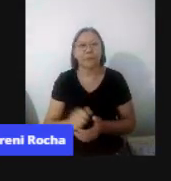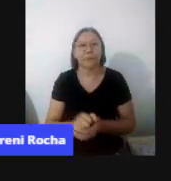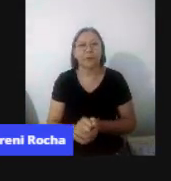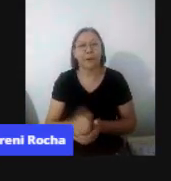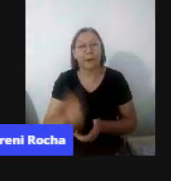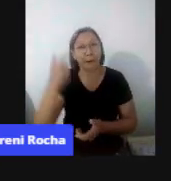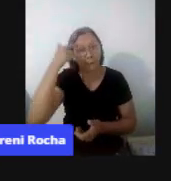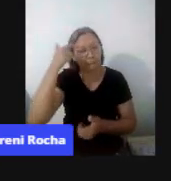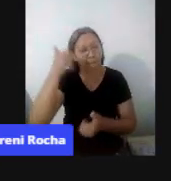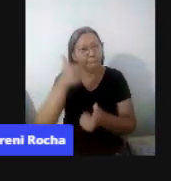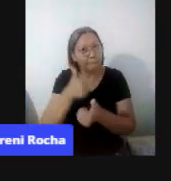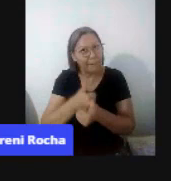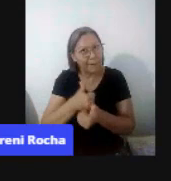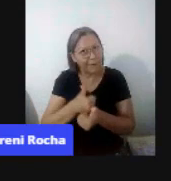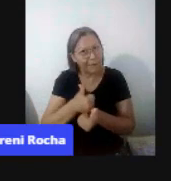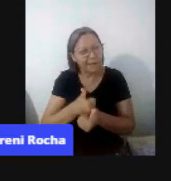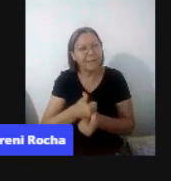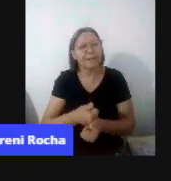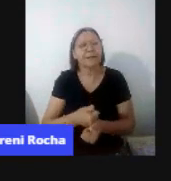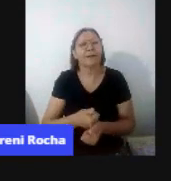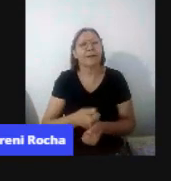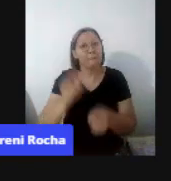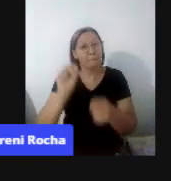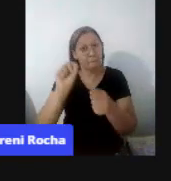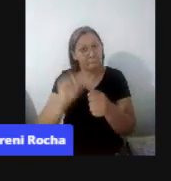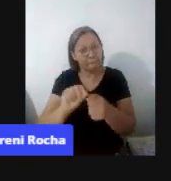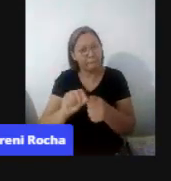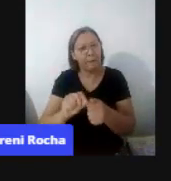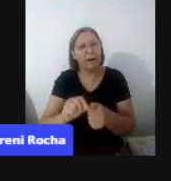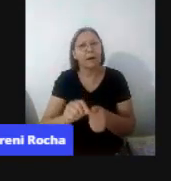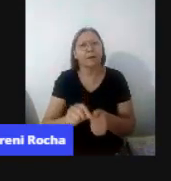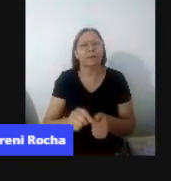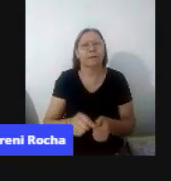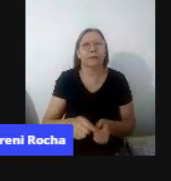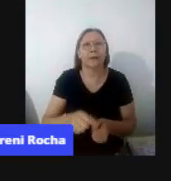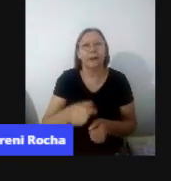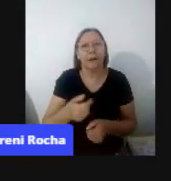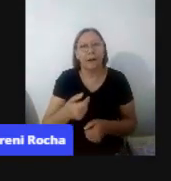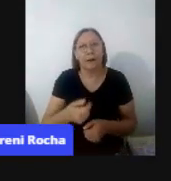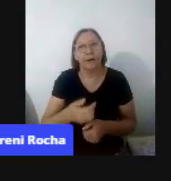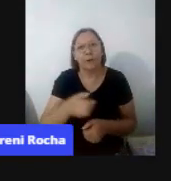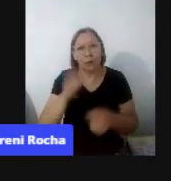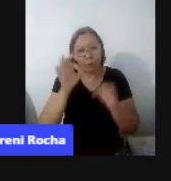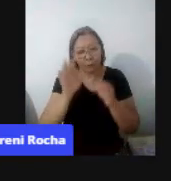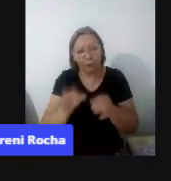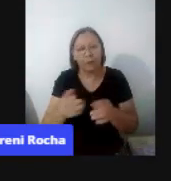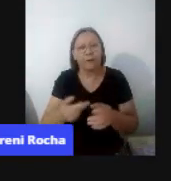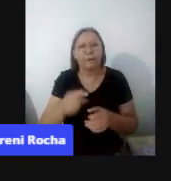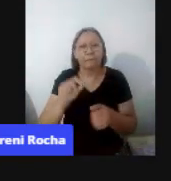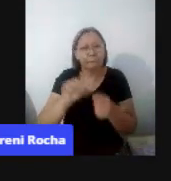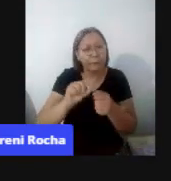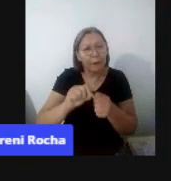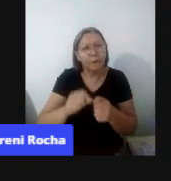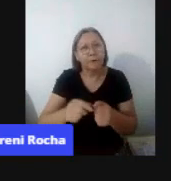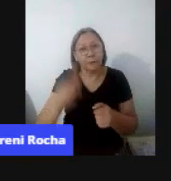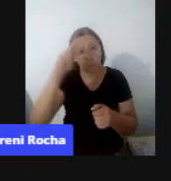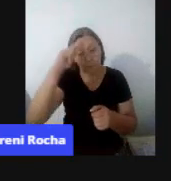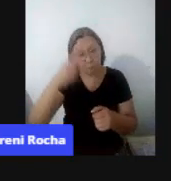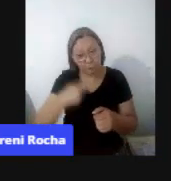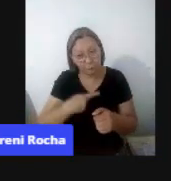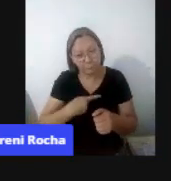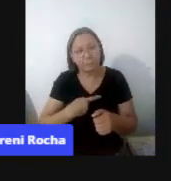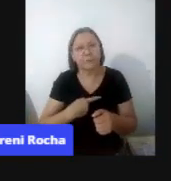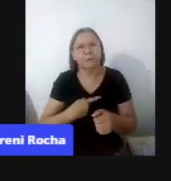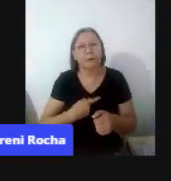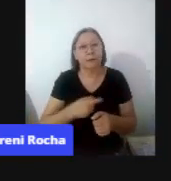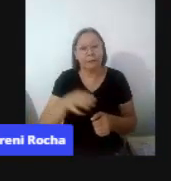pensa e realiza e quer colocar daquela forma, você acha que da forma que você faz, a criança vai entender melhor. É